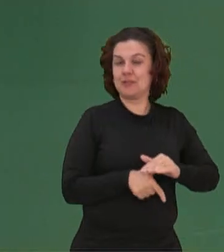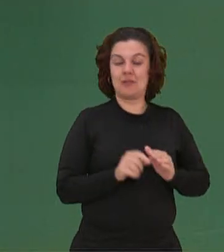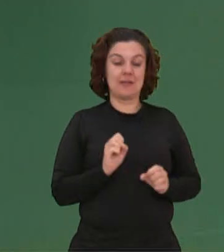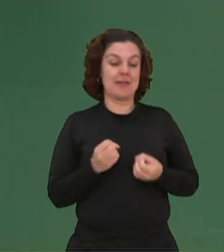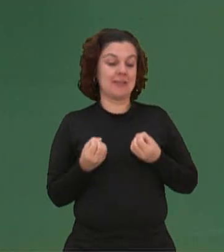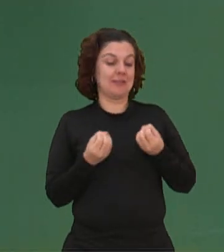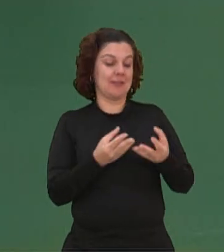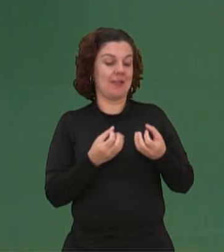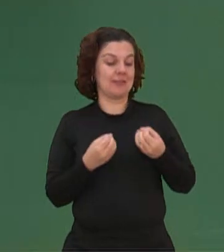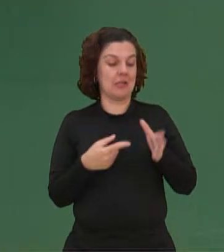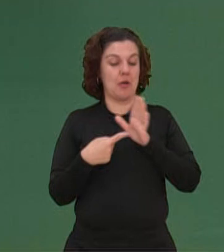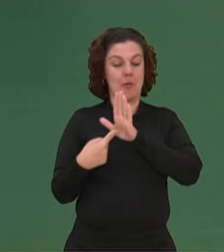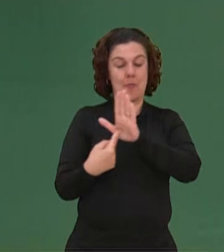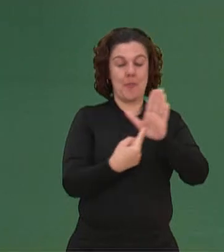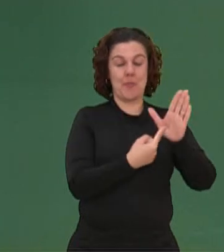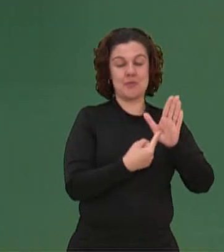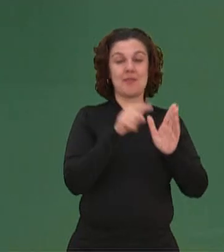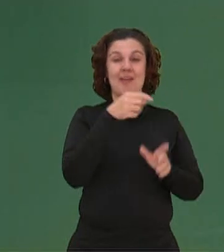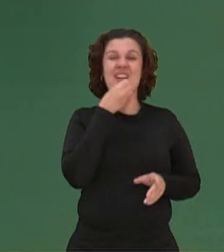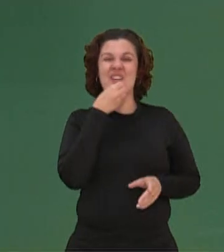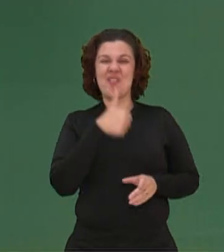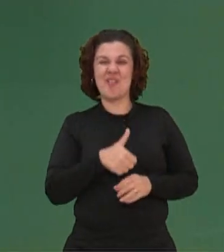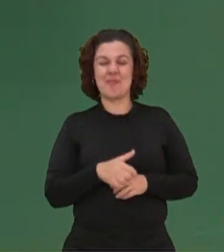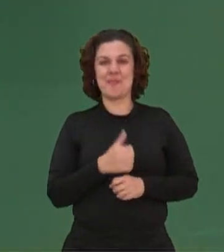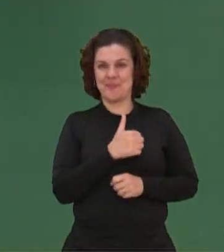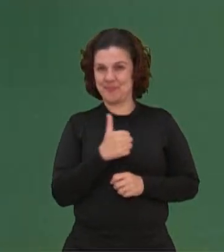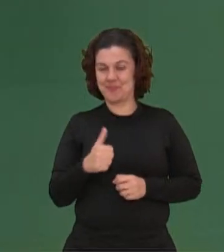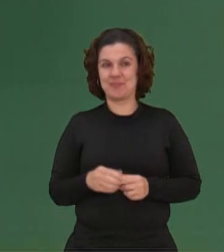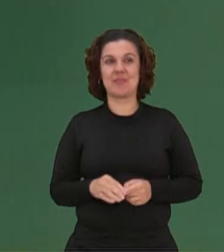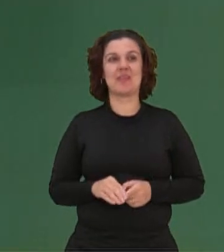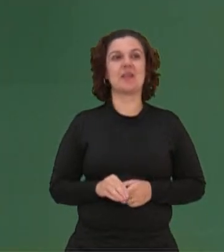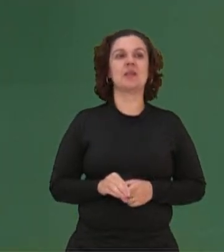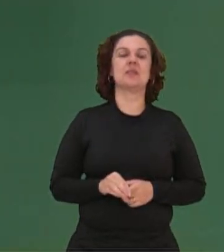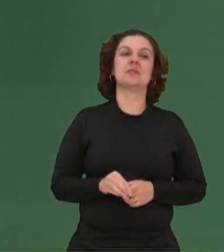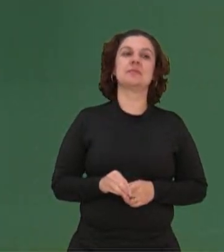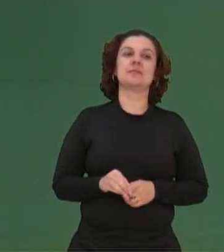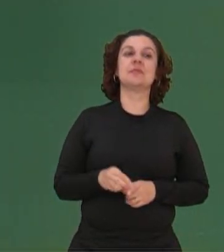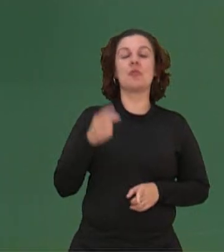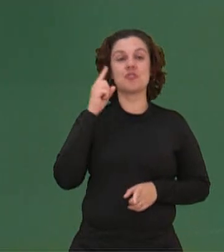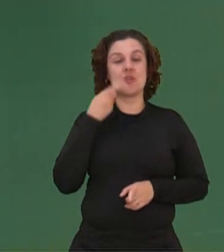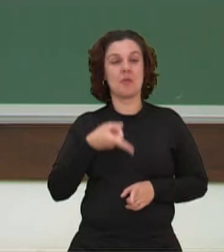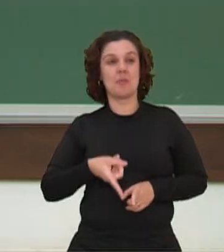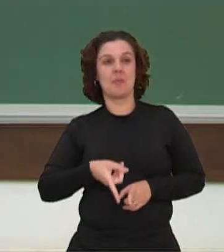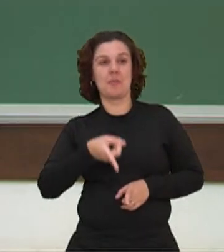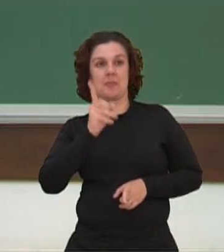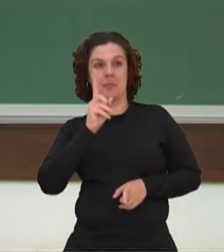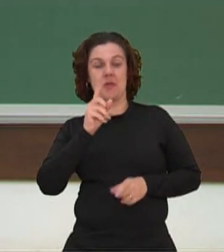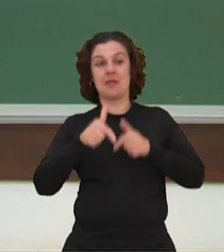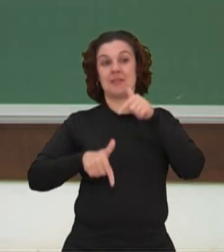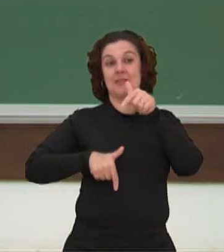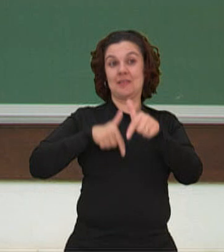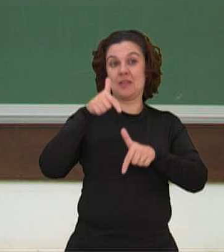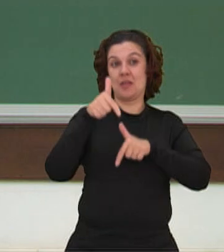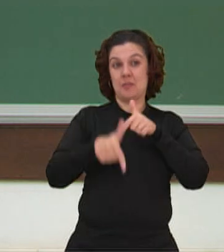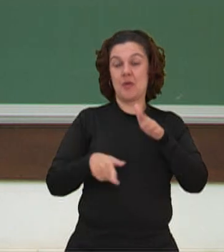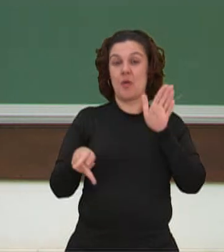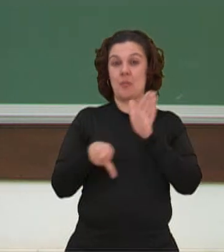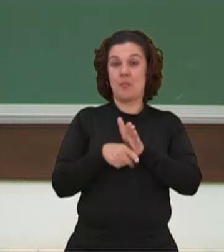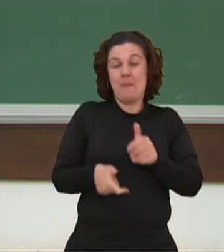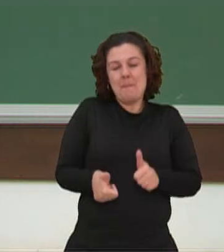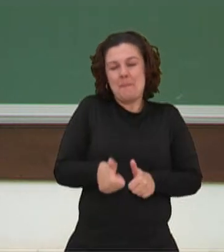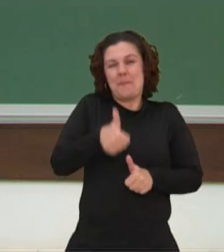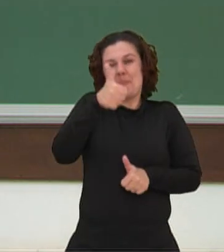indicando que o Getúlio é bondoso ao fazer isso. Ok? E lembrando, o 1º de maio, dia do trabalhador, era o